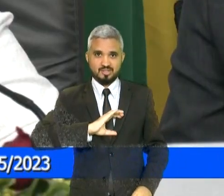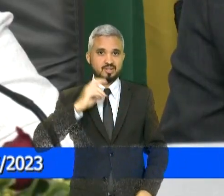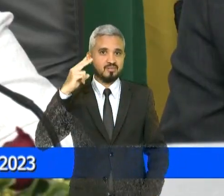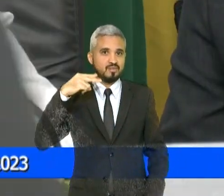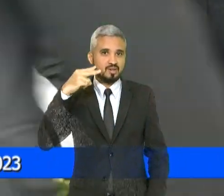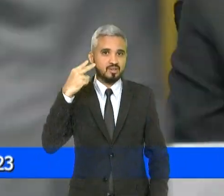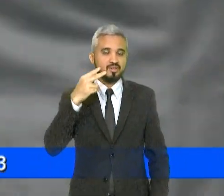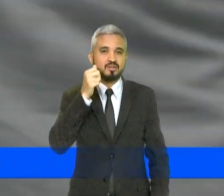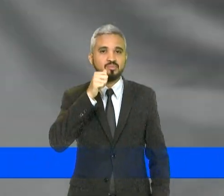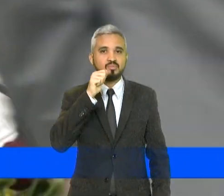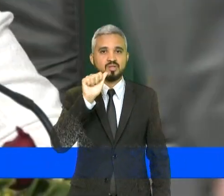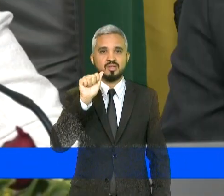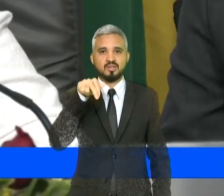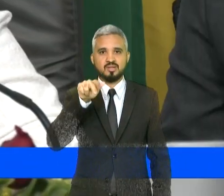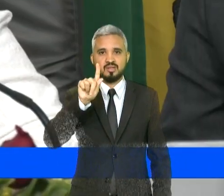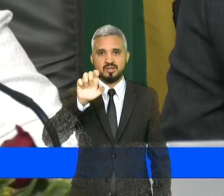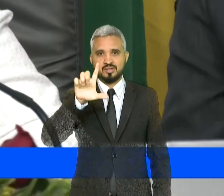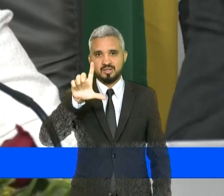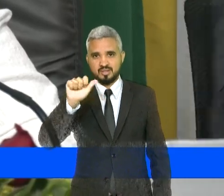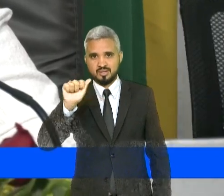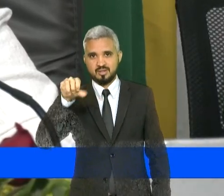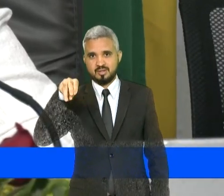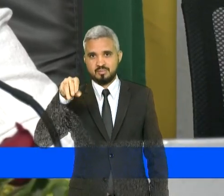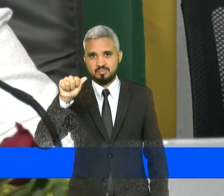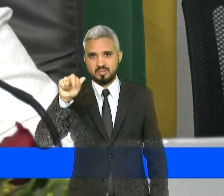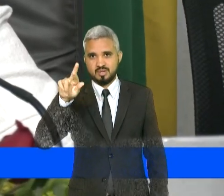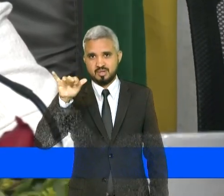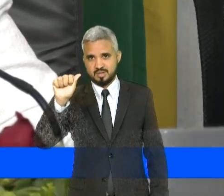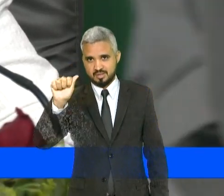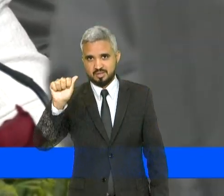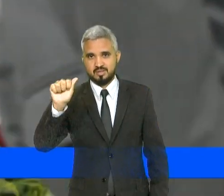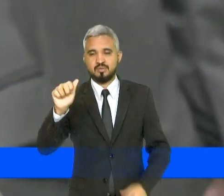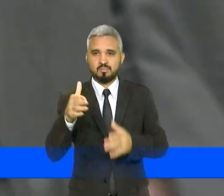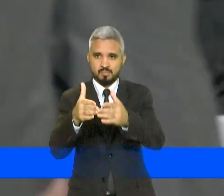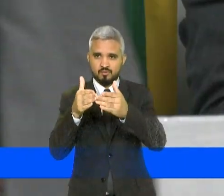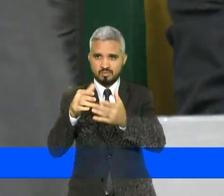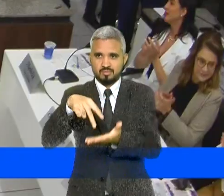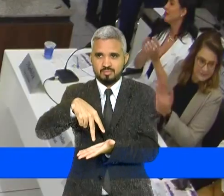Ângela Maria Pereira Machado Matias, por favor.